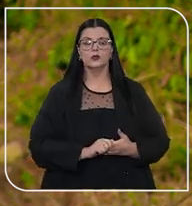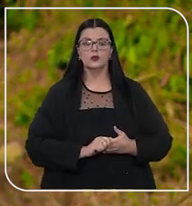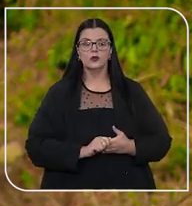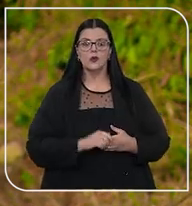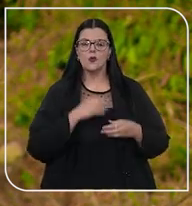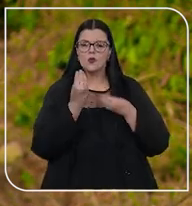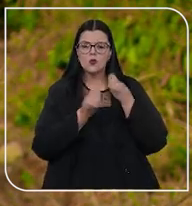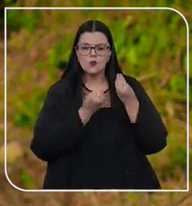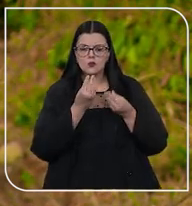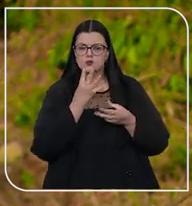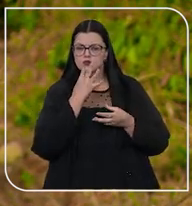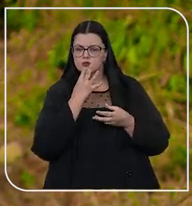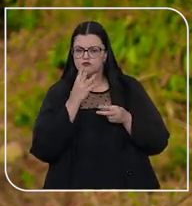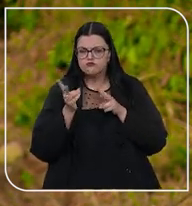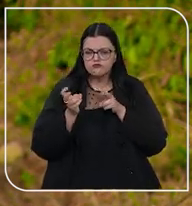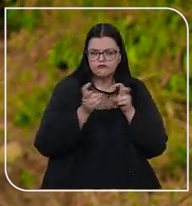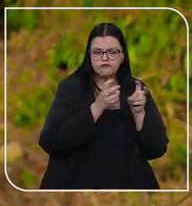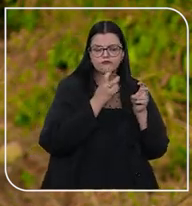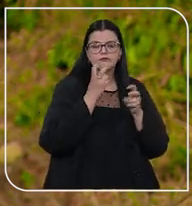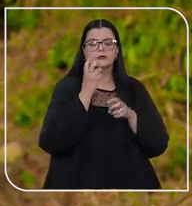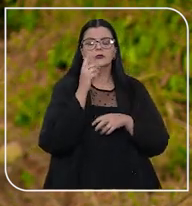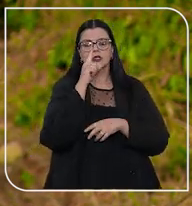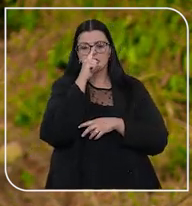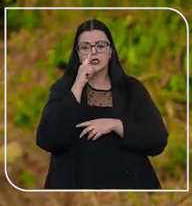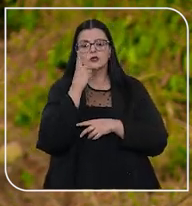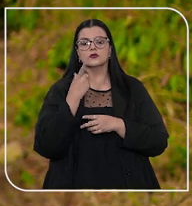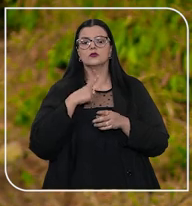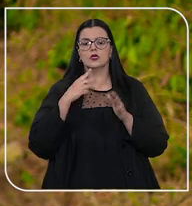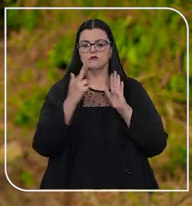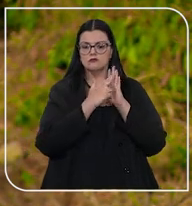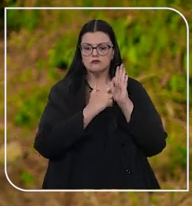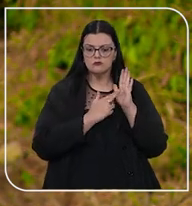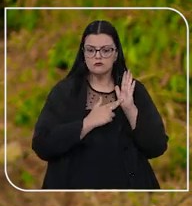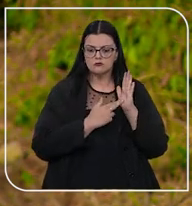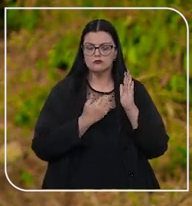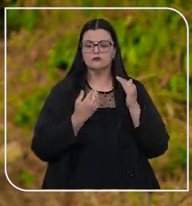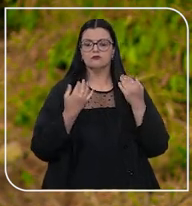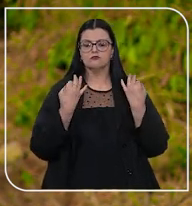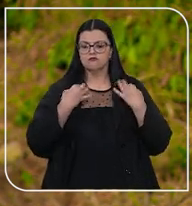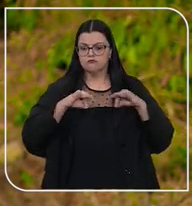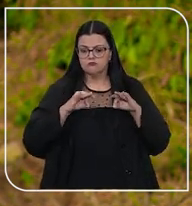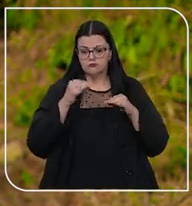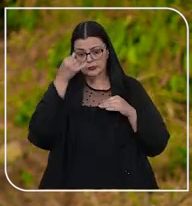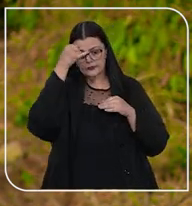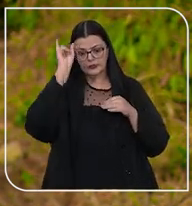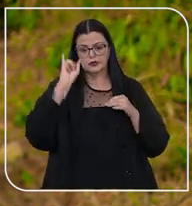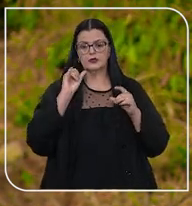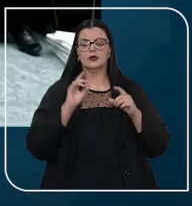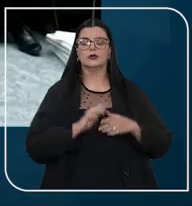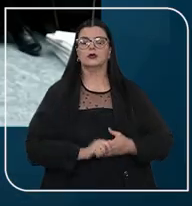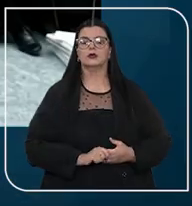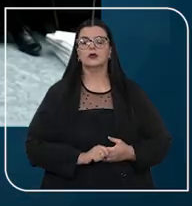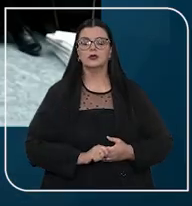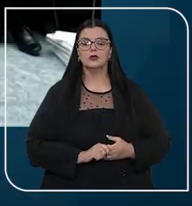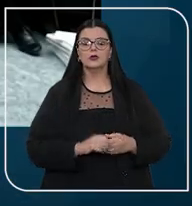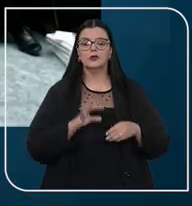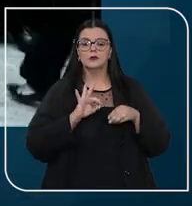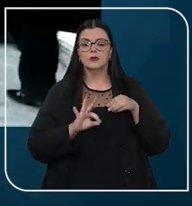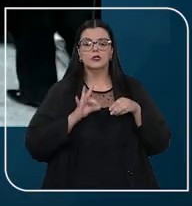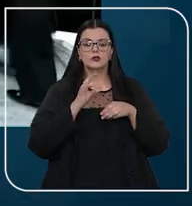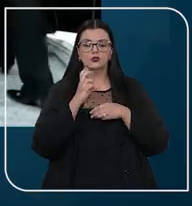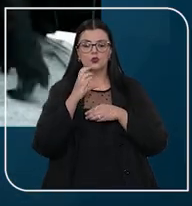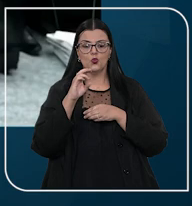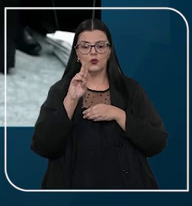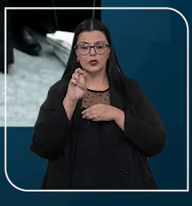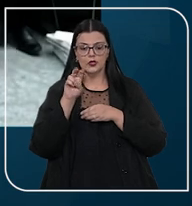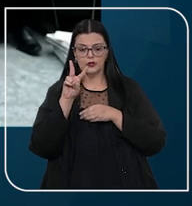seja, quando se conhecem os riscos e são exigidas medidas para combatê-los ou mitigá-los. O ministro Ricardo Villas